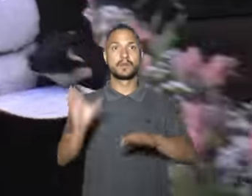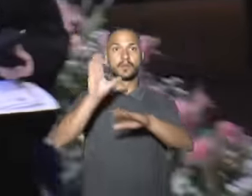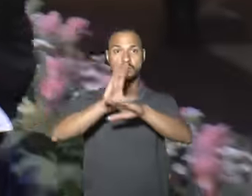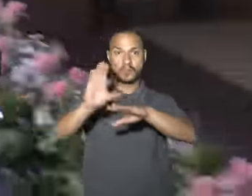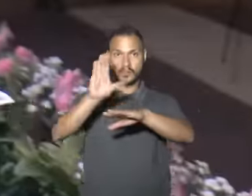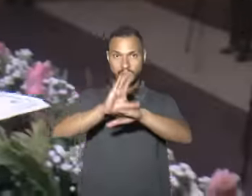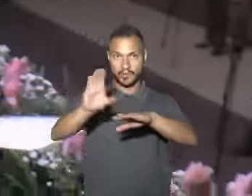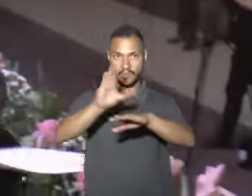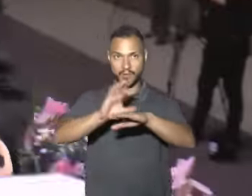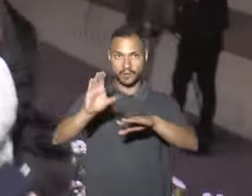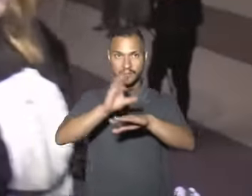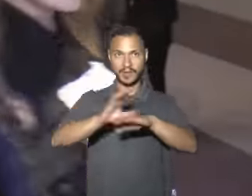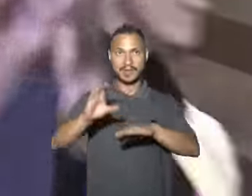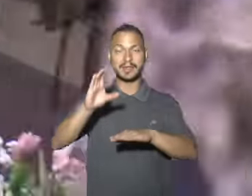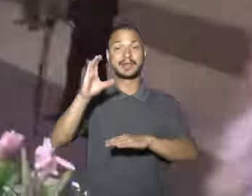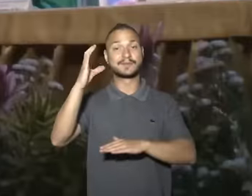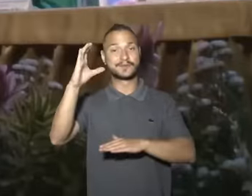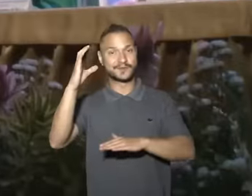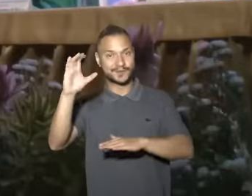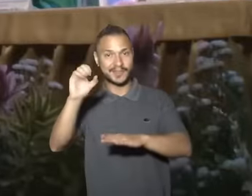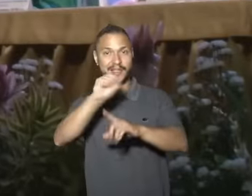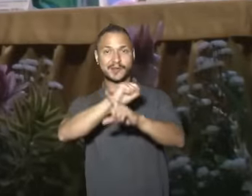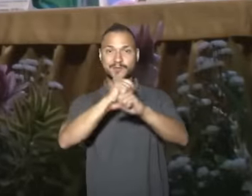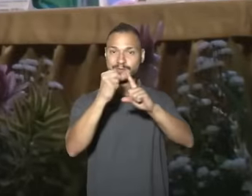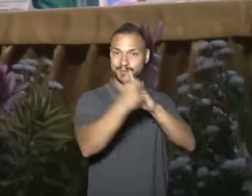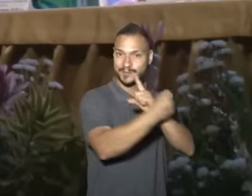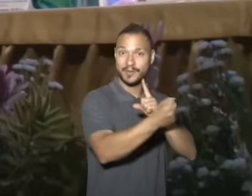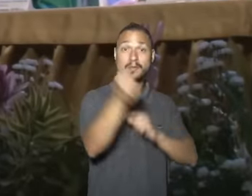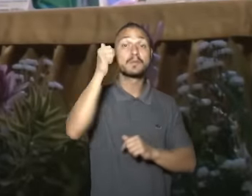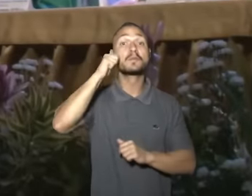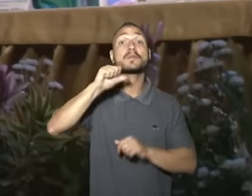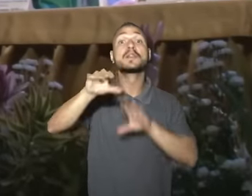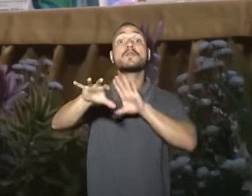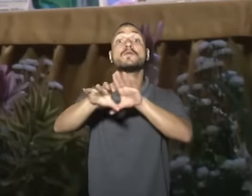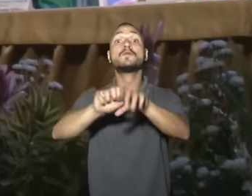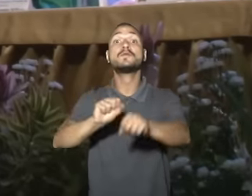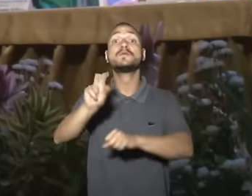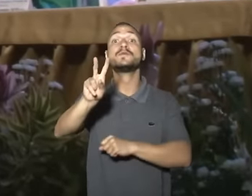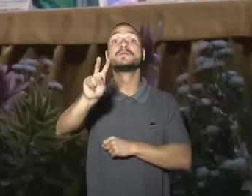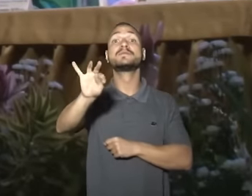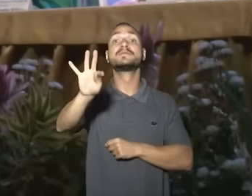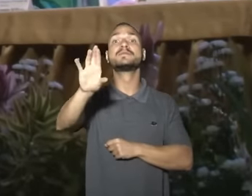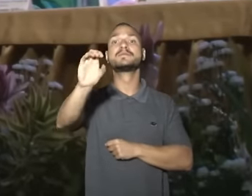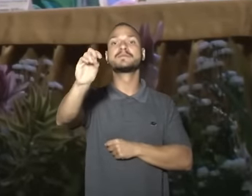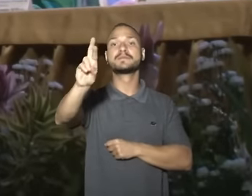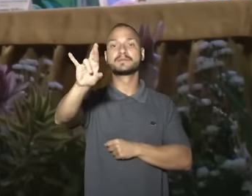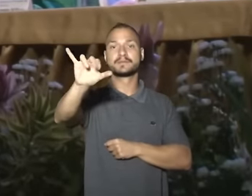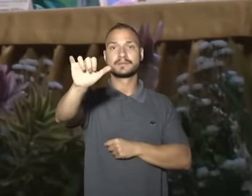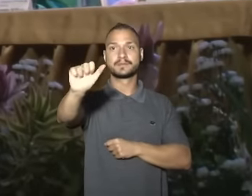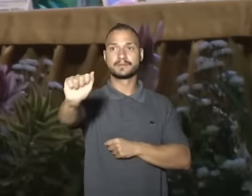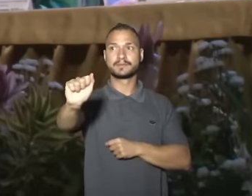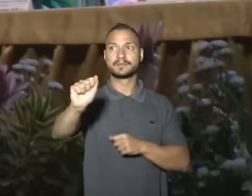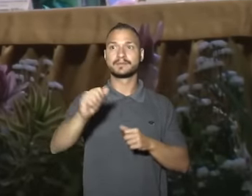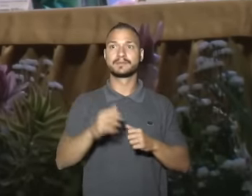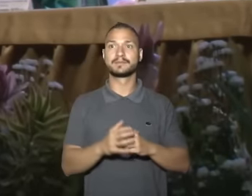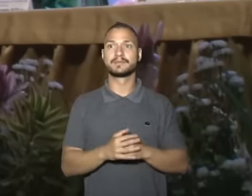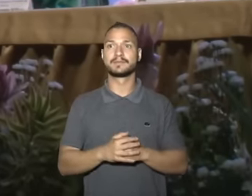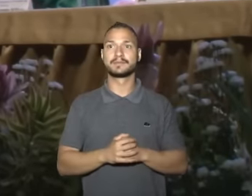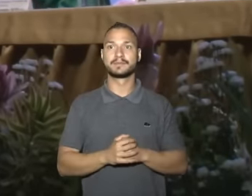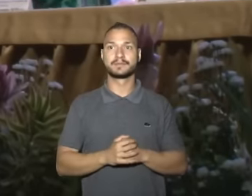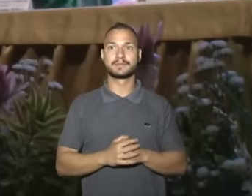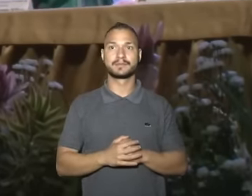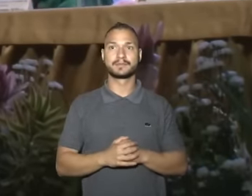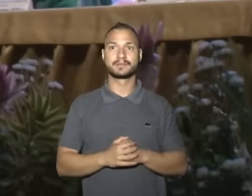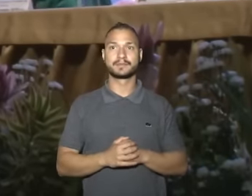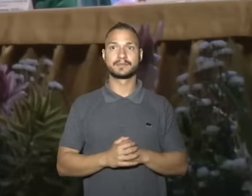Curso de Ciências Sociais, a formanda Vitória Marcele Lima